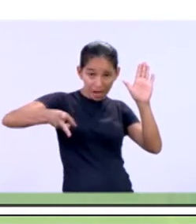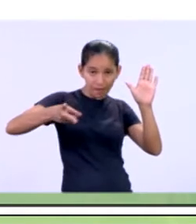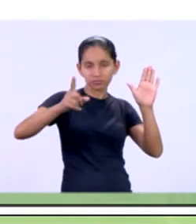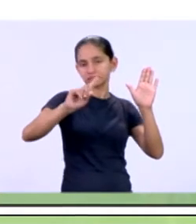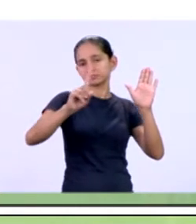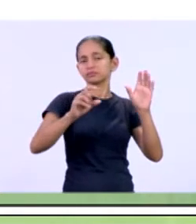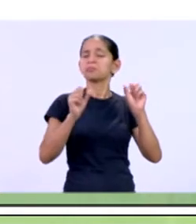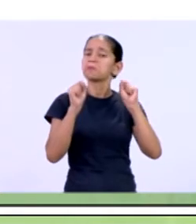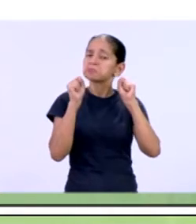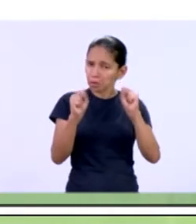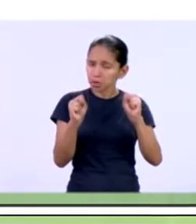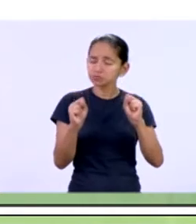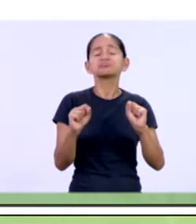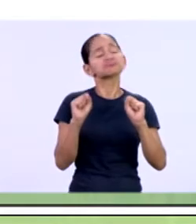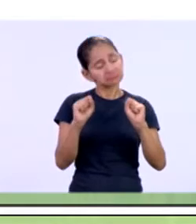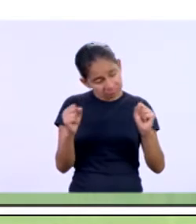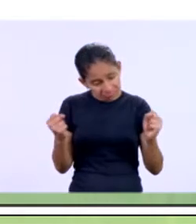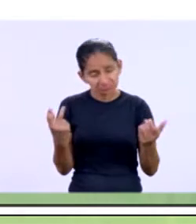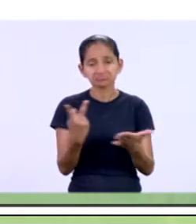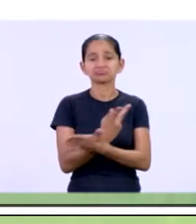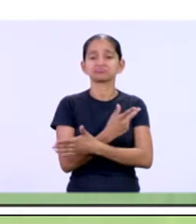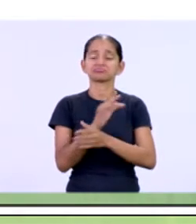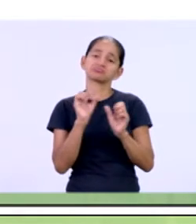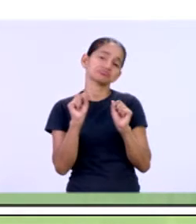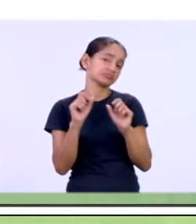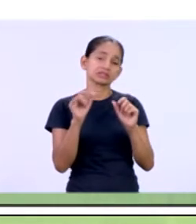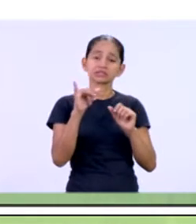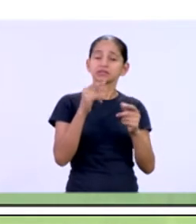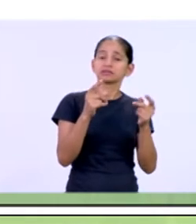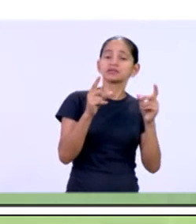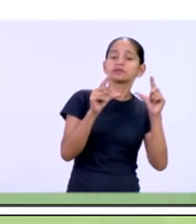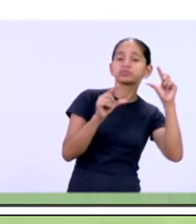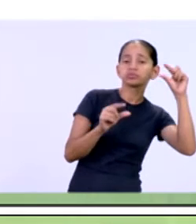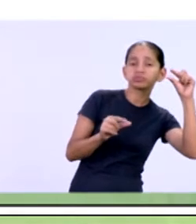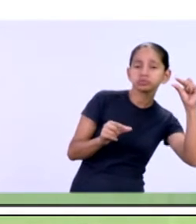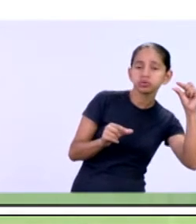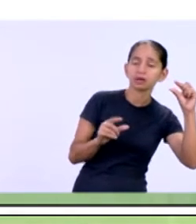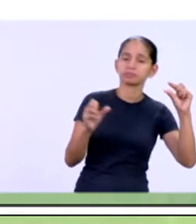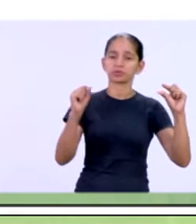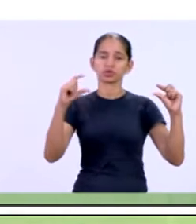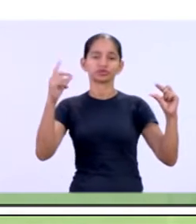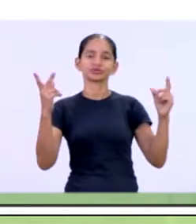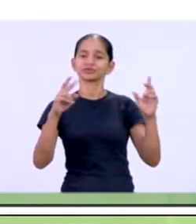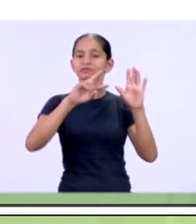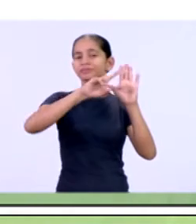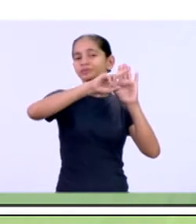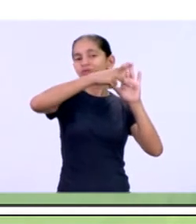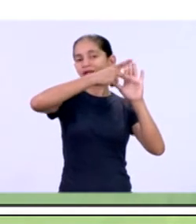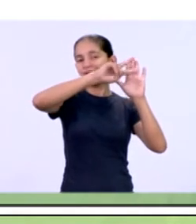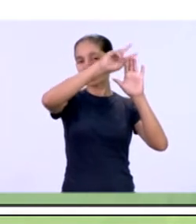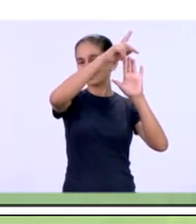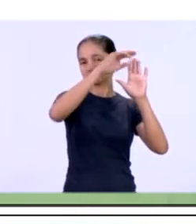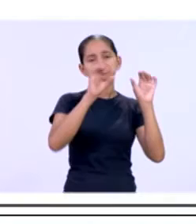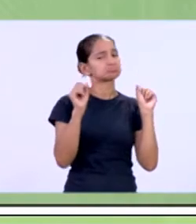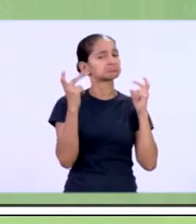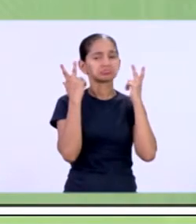pode isso, professor? Pode. Se eu reduzir o faturamento nos últimos 12 meses, eu acabo reduzindo a base tributária.